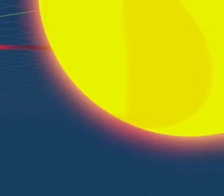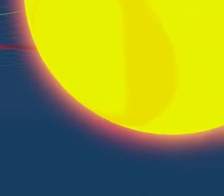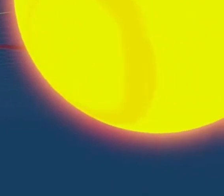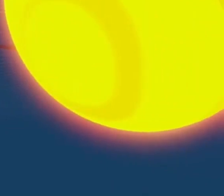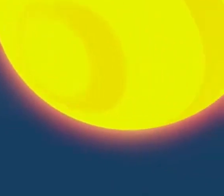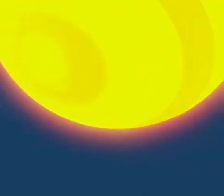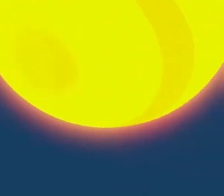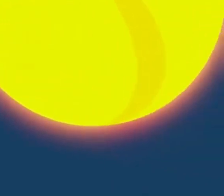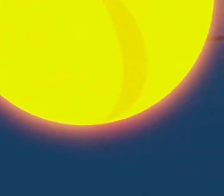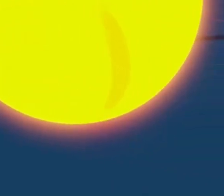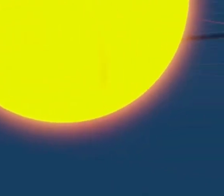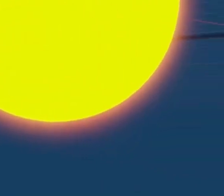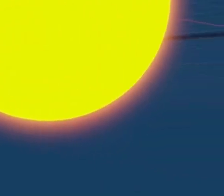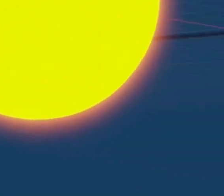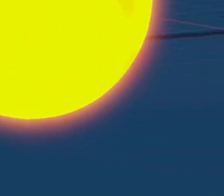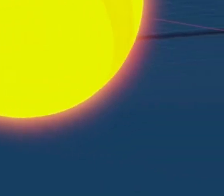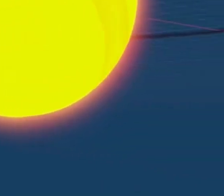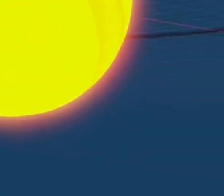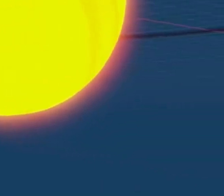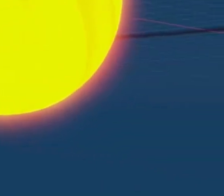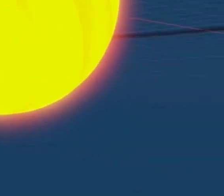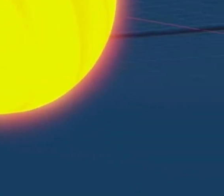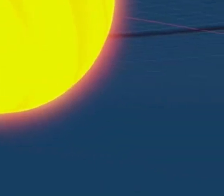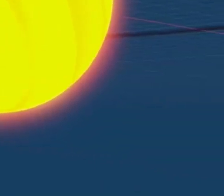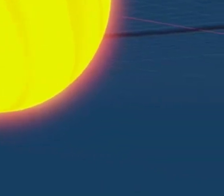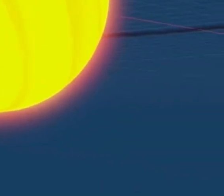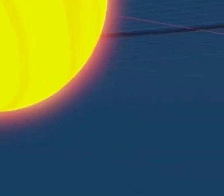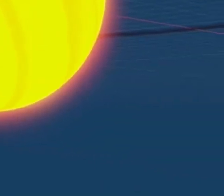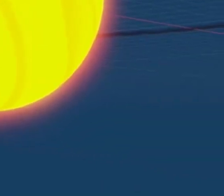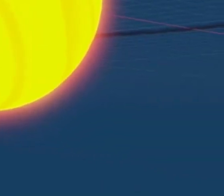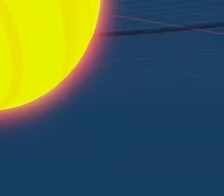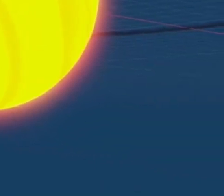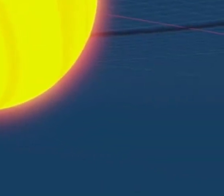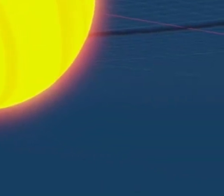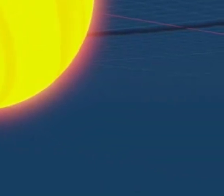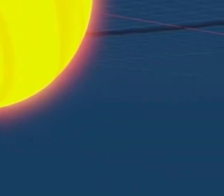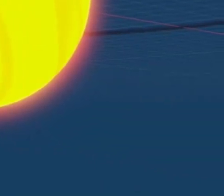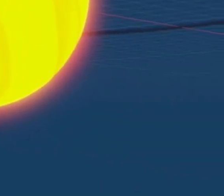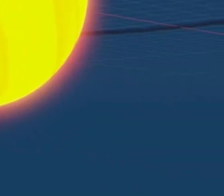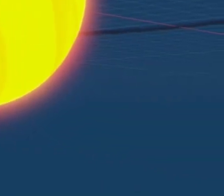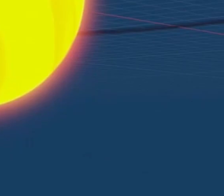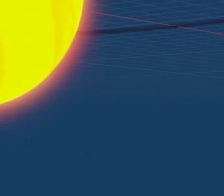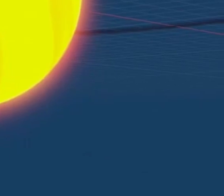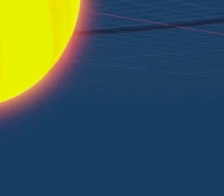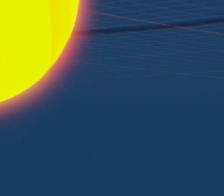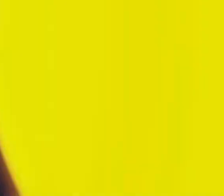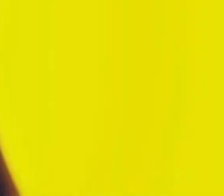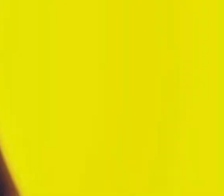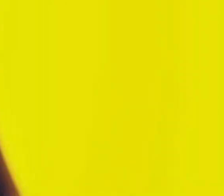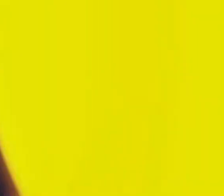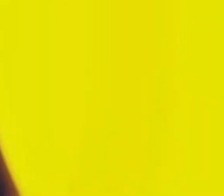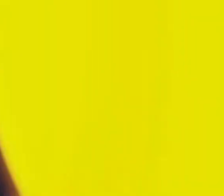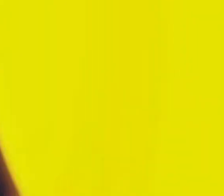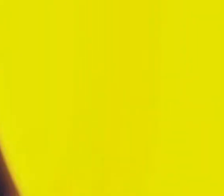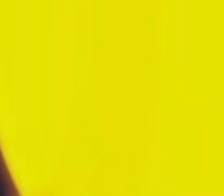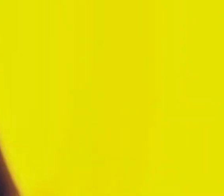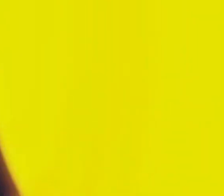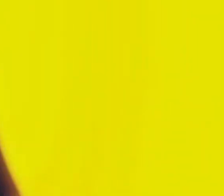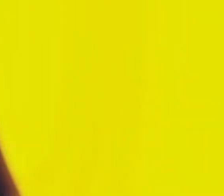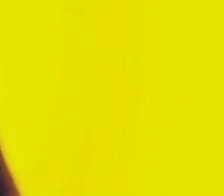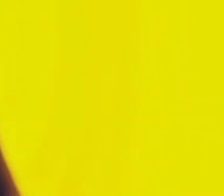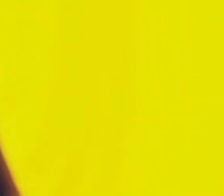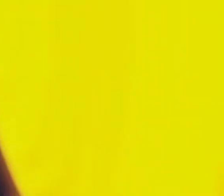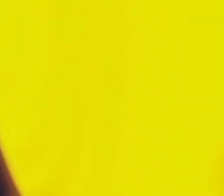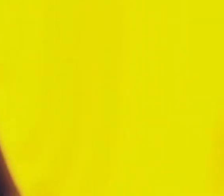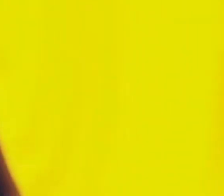esse giro completo, alternando entre os dias e as noites, pois se não houvesse esse movimento, haveria apenas dia